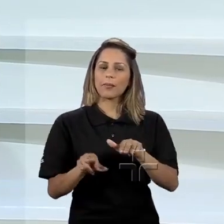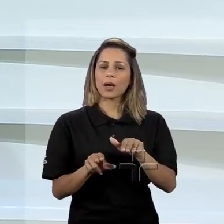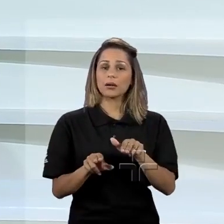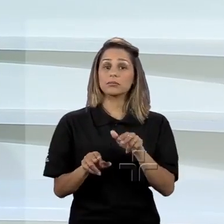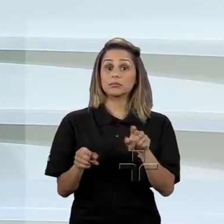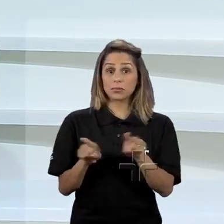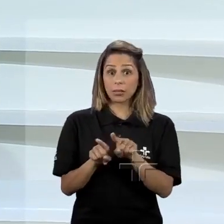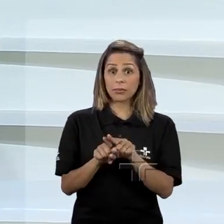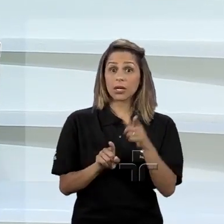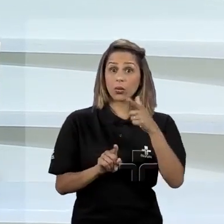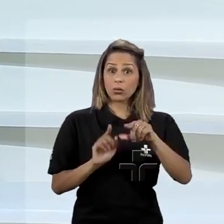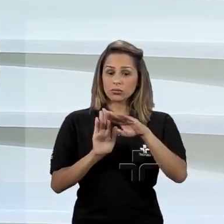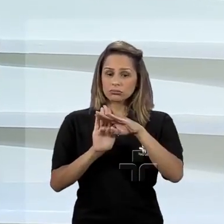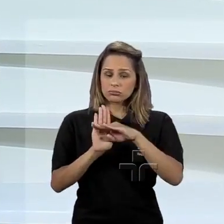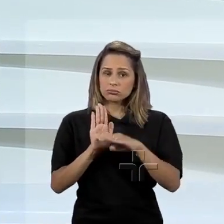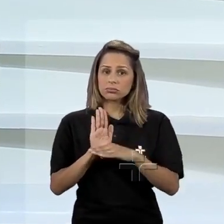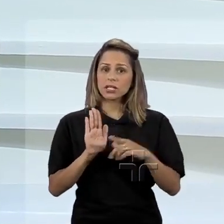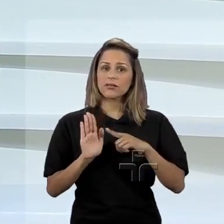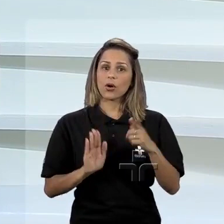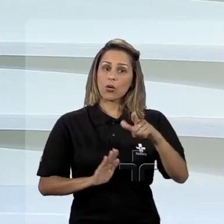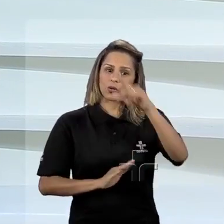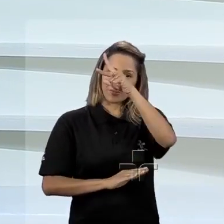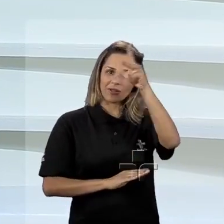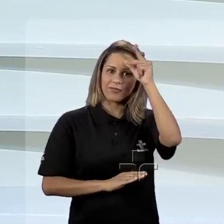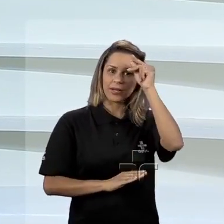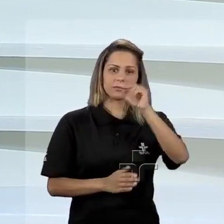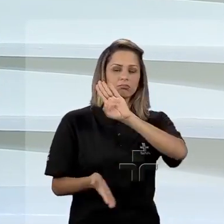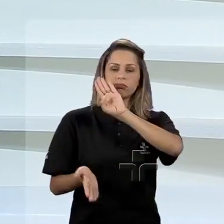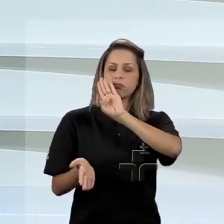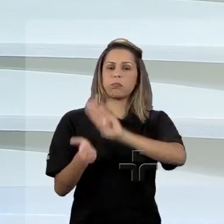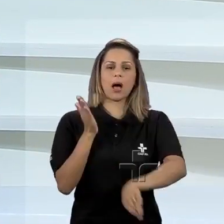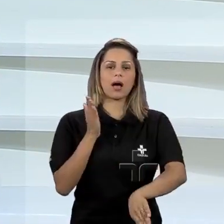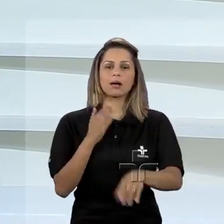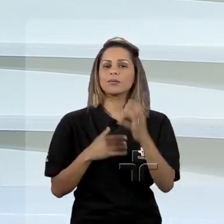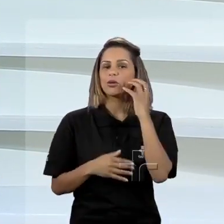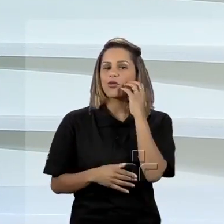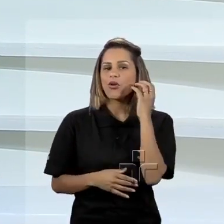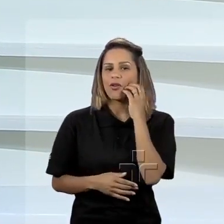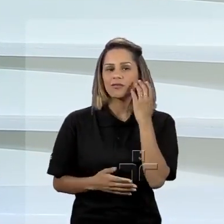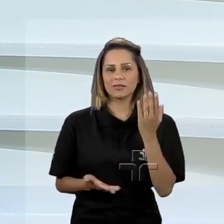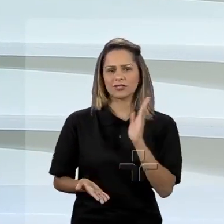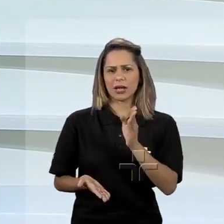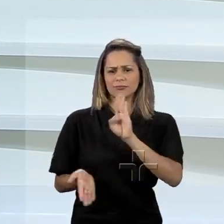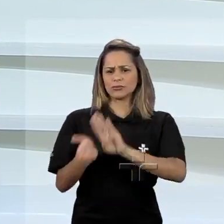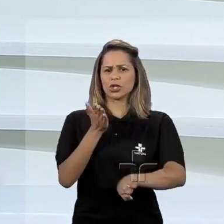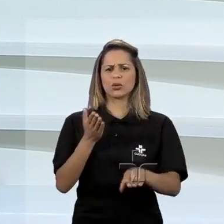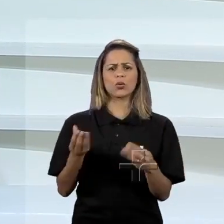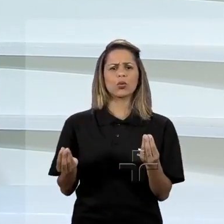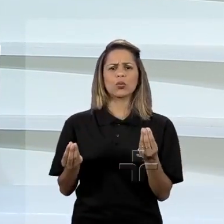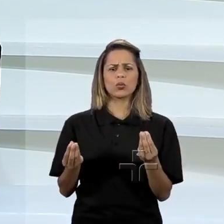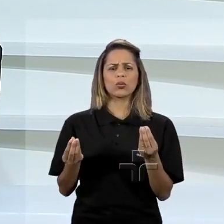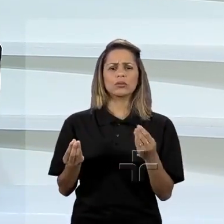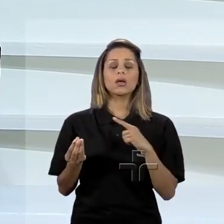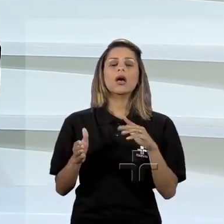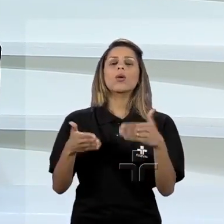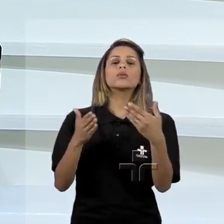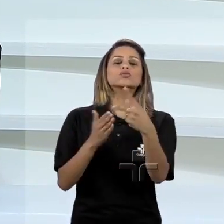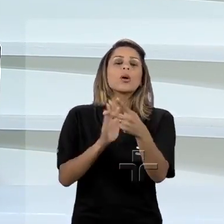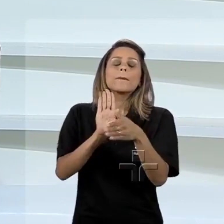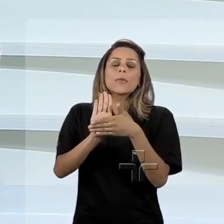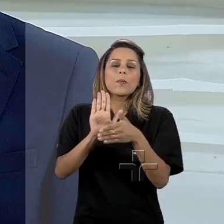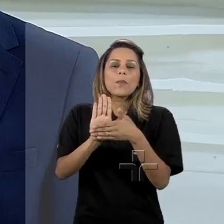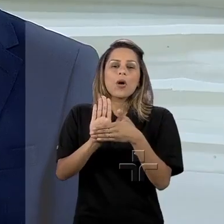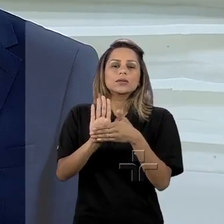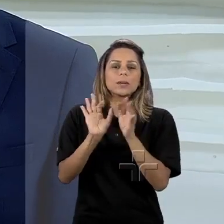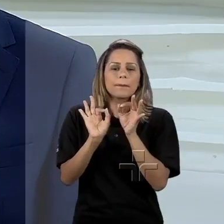foi desfeita pelo prefeito sucessor do senhor, o Bruno Covas, recentemente. O que o senhor tem de proposta concreta no combate à corrupção se o senhor for